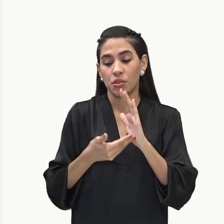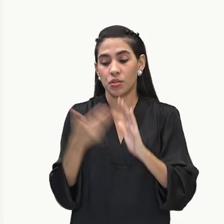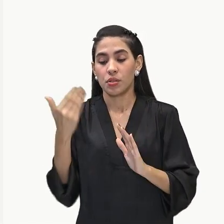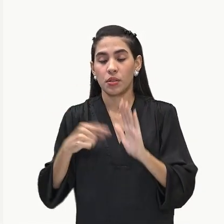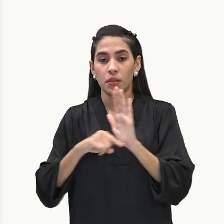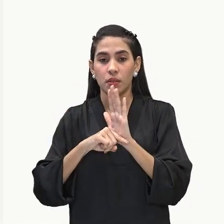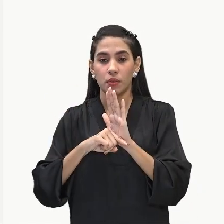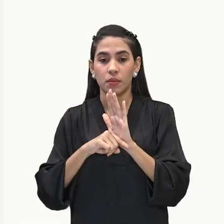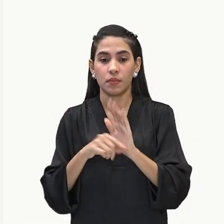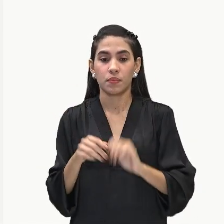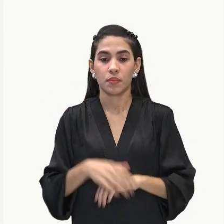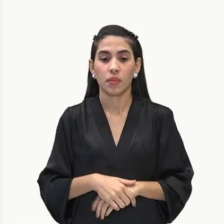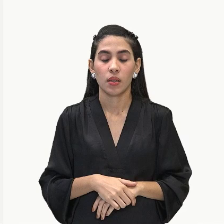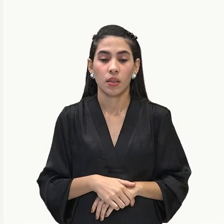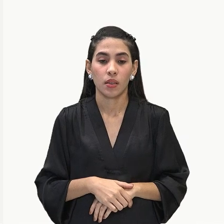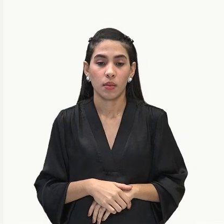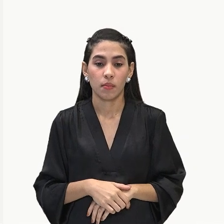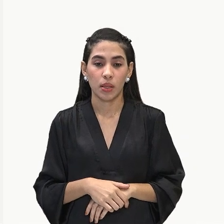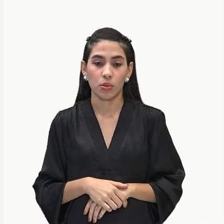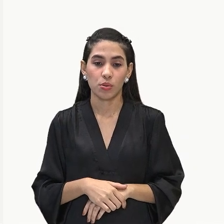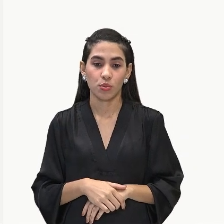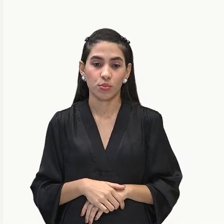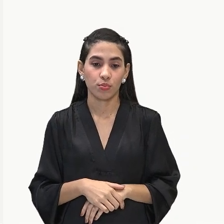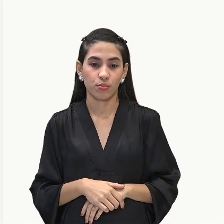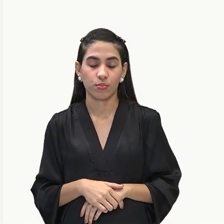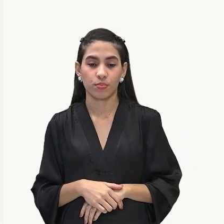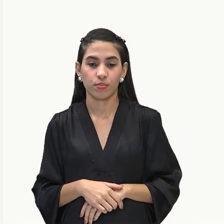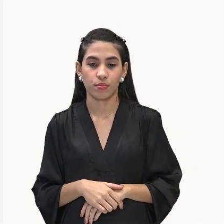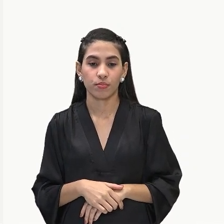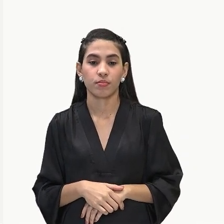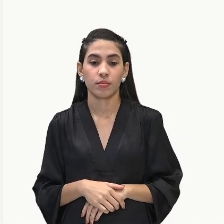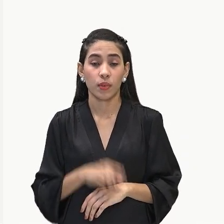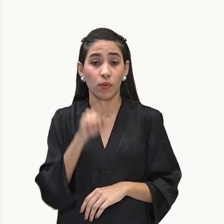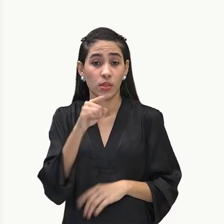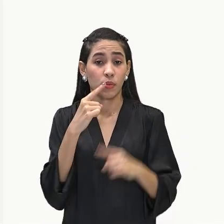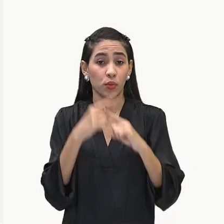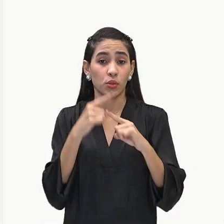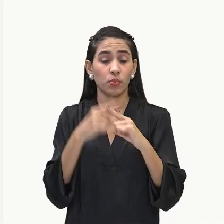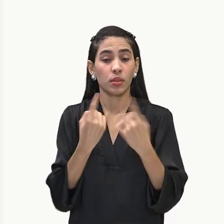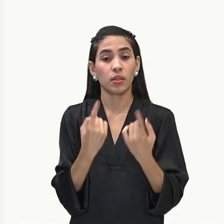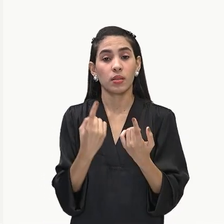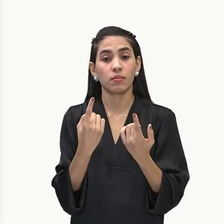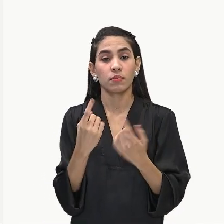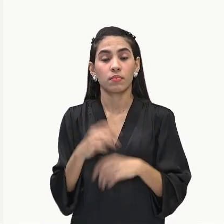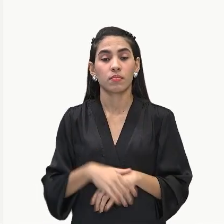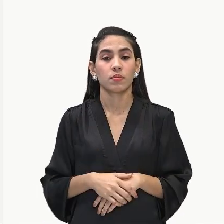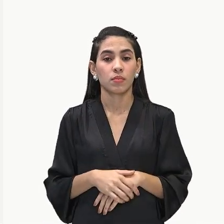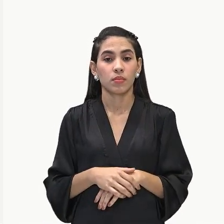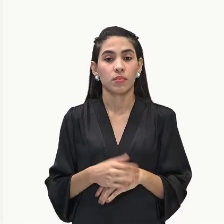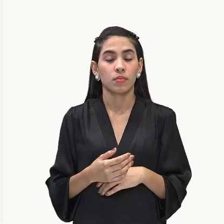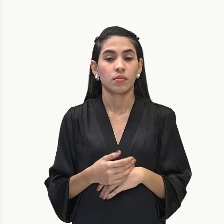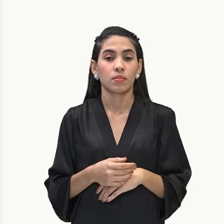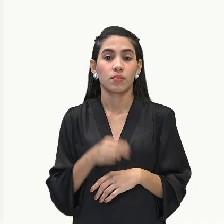da frente da nossa incógnita? Você vai multiplicar por um número negativo, porque menos com